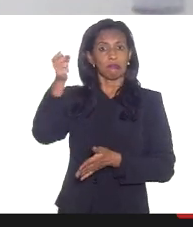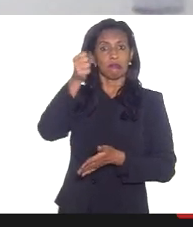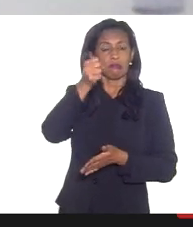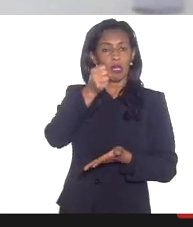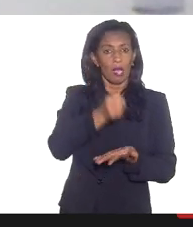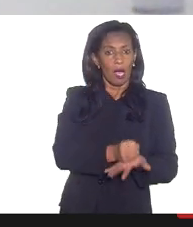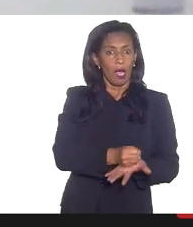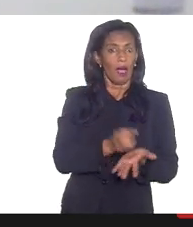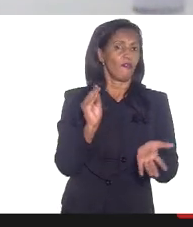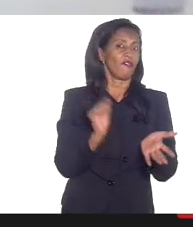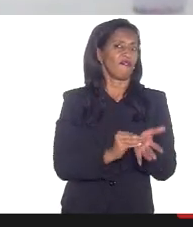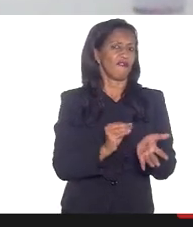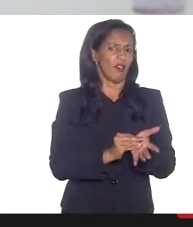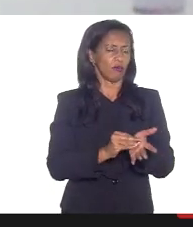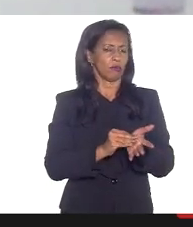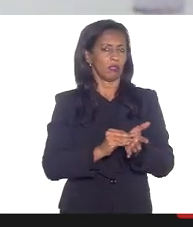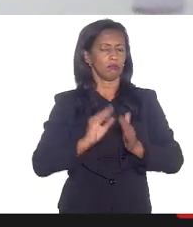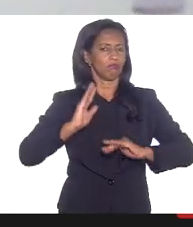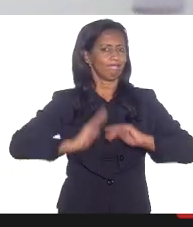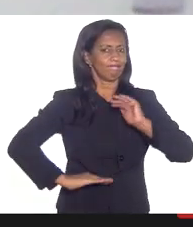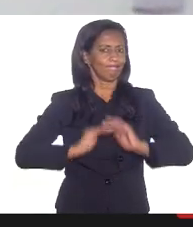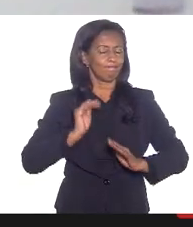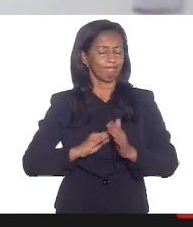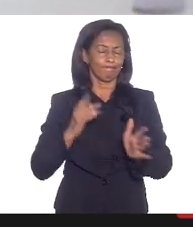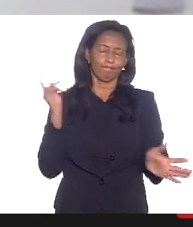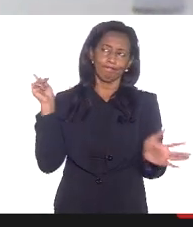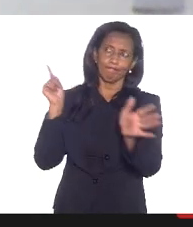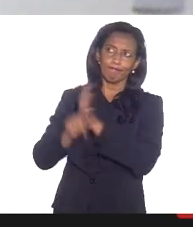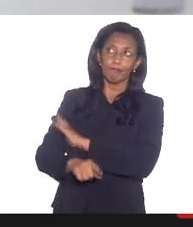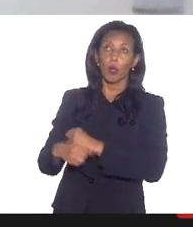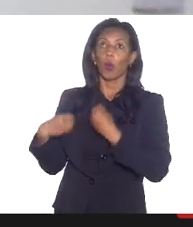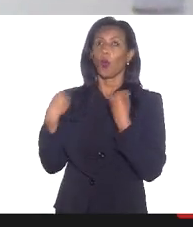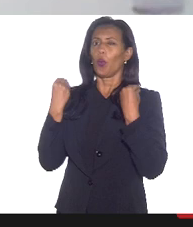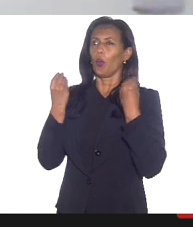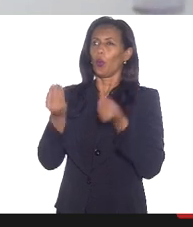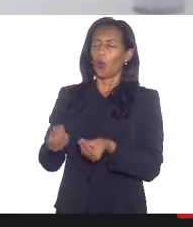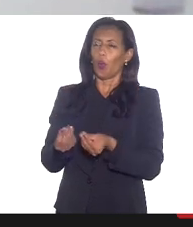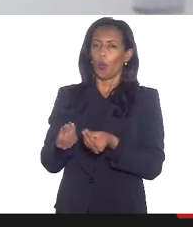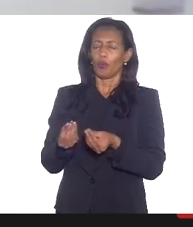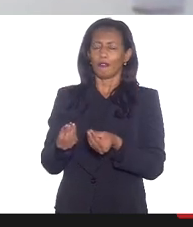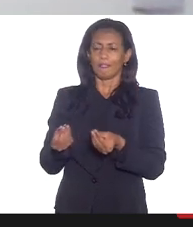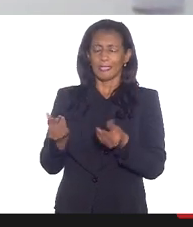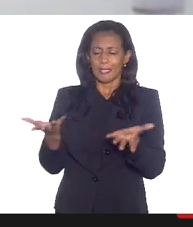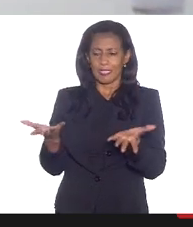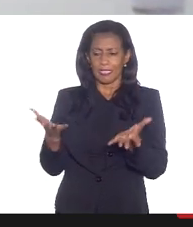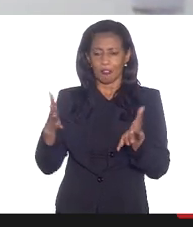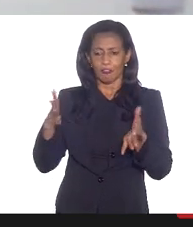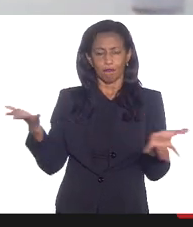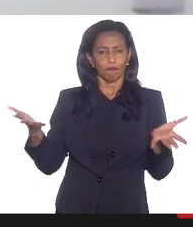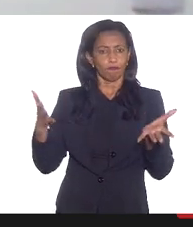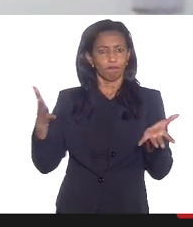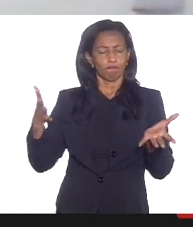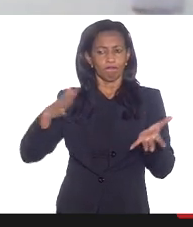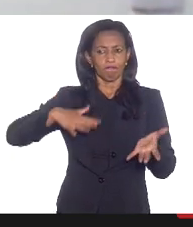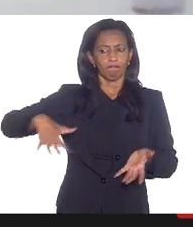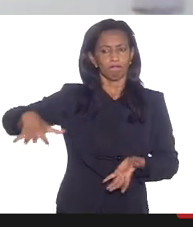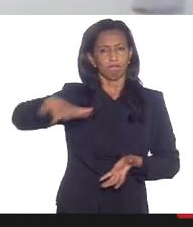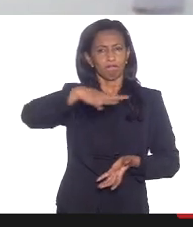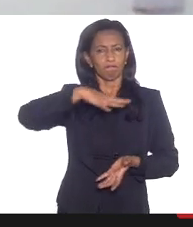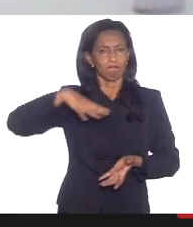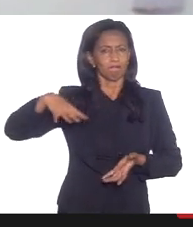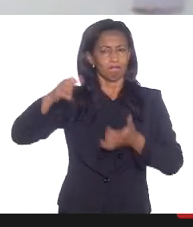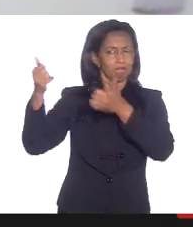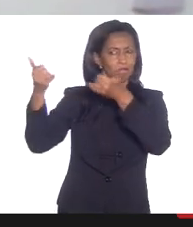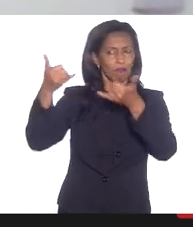a falta de profissionais, e a gente se pergunta como é que seria, num cenário desse, a definição